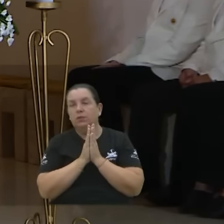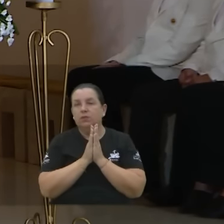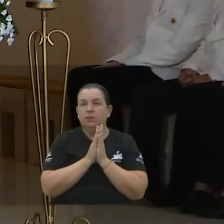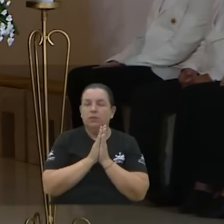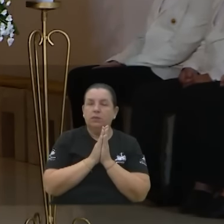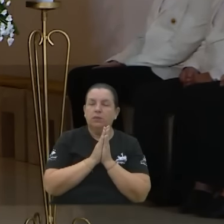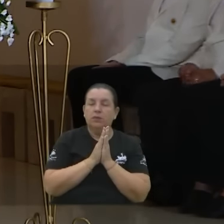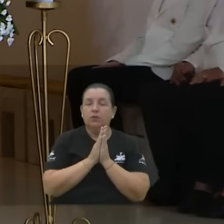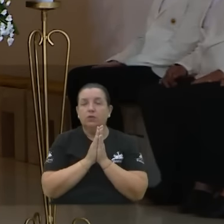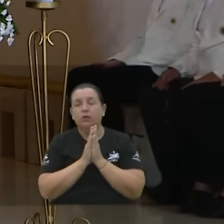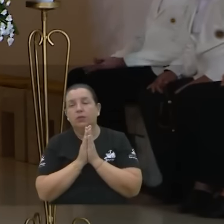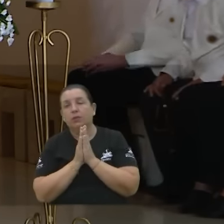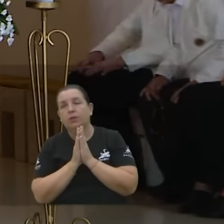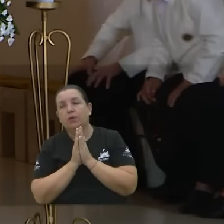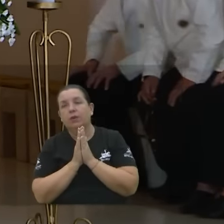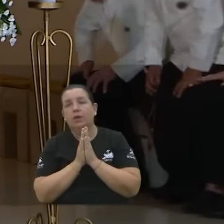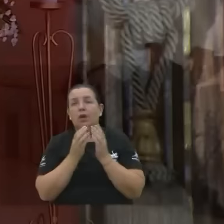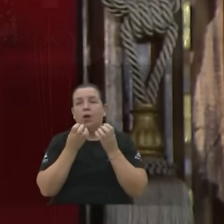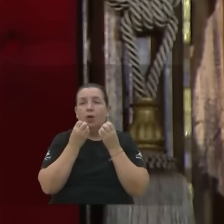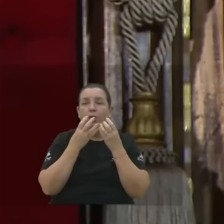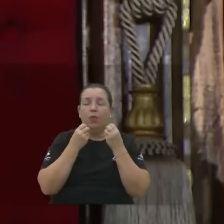pé.